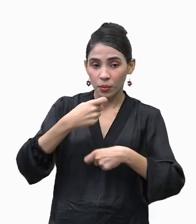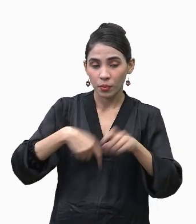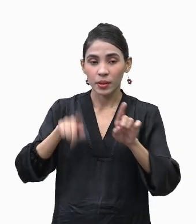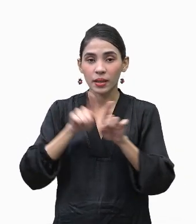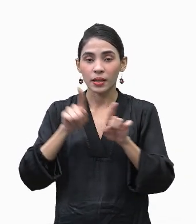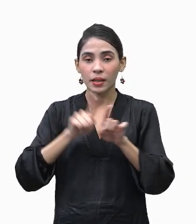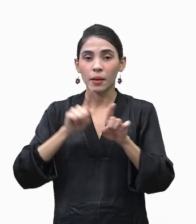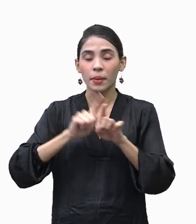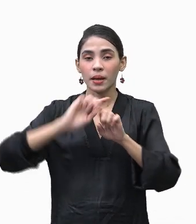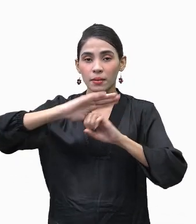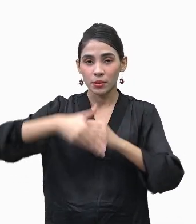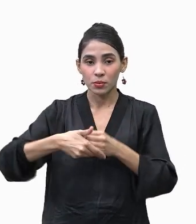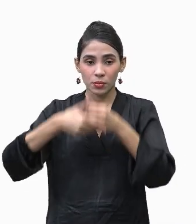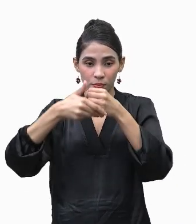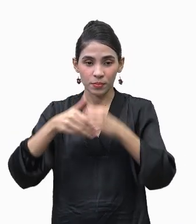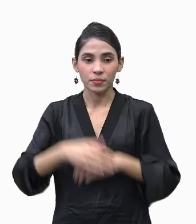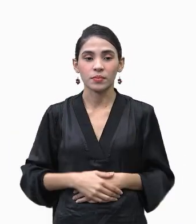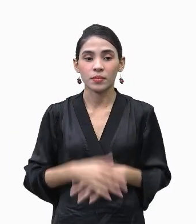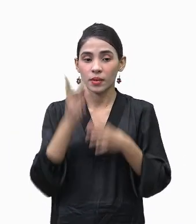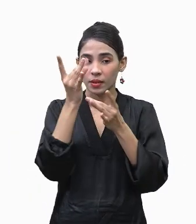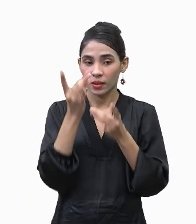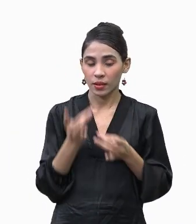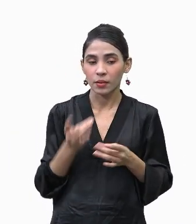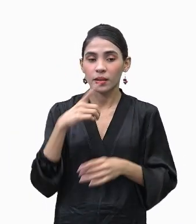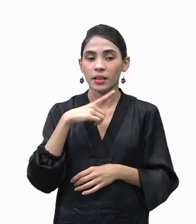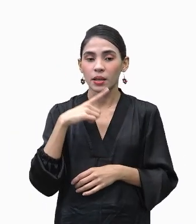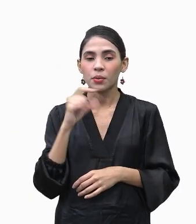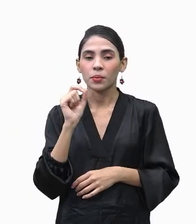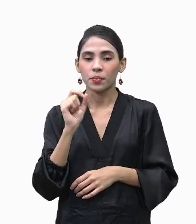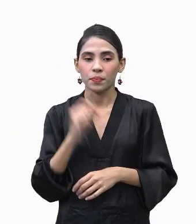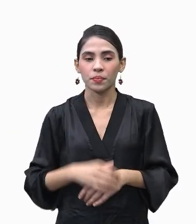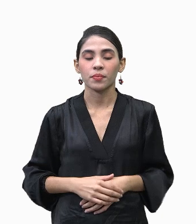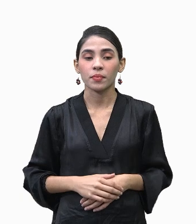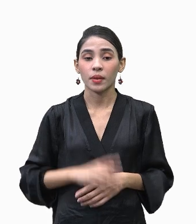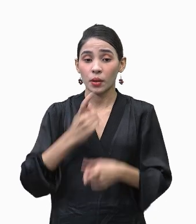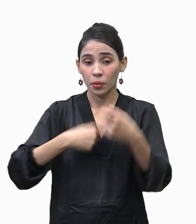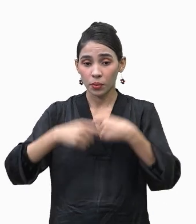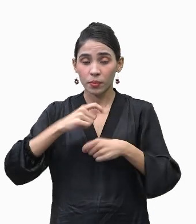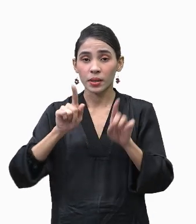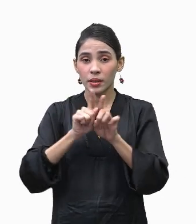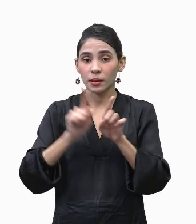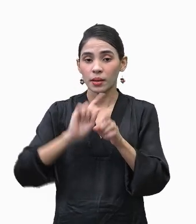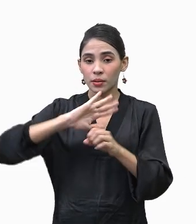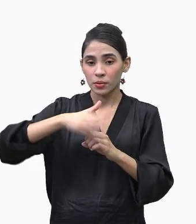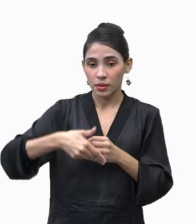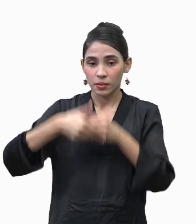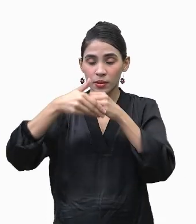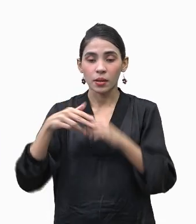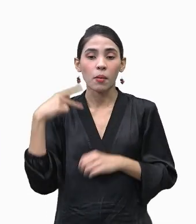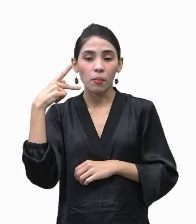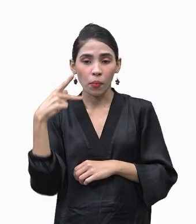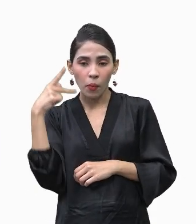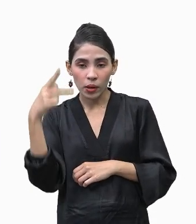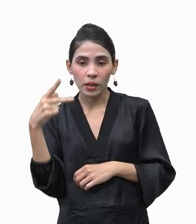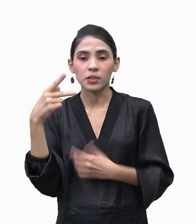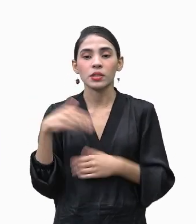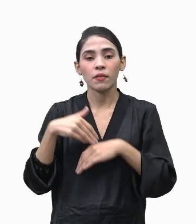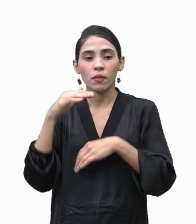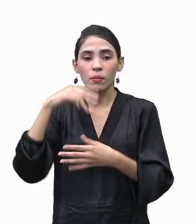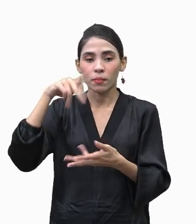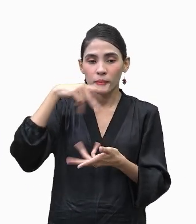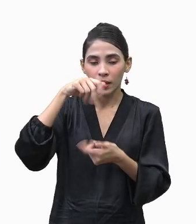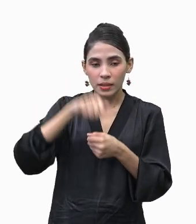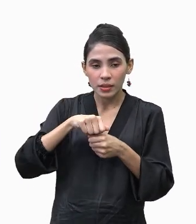a sustentabilidade. No detalhamento, nós iremos verificar economia e sustentabilidade, políticas